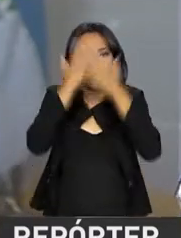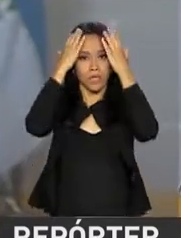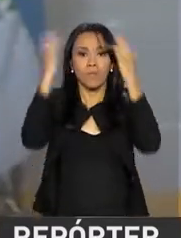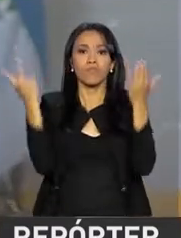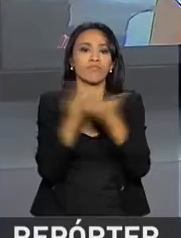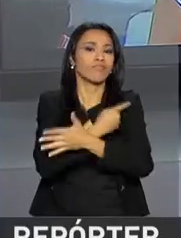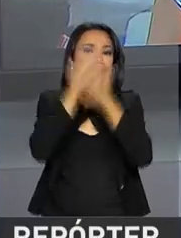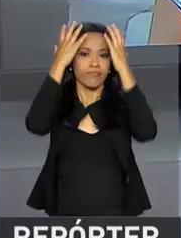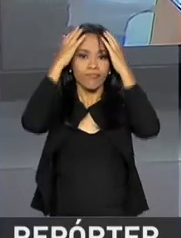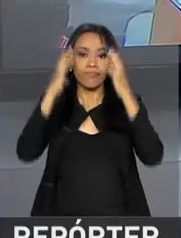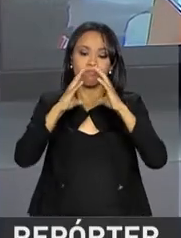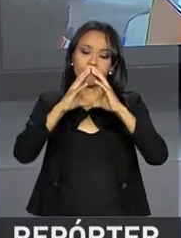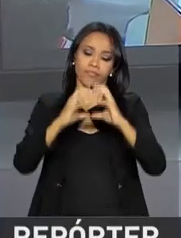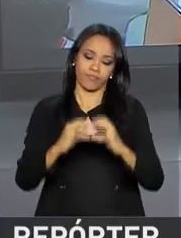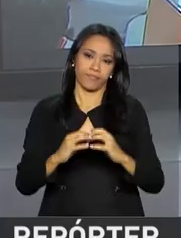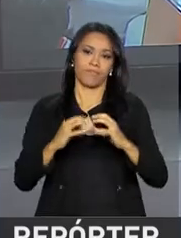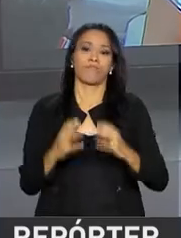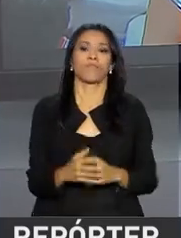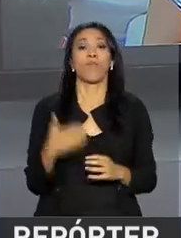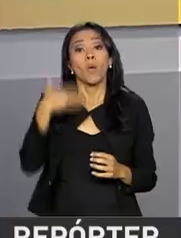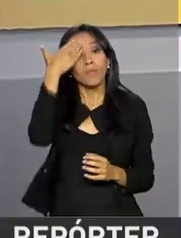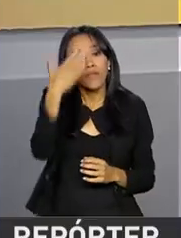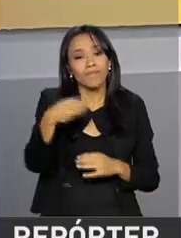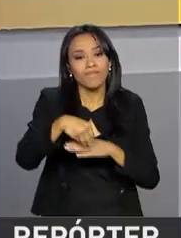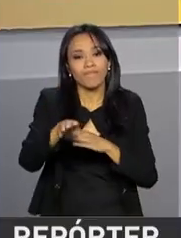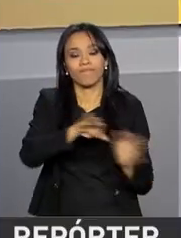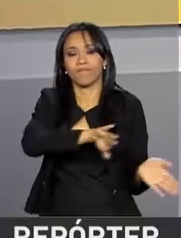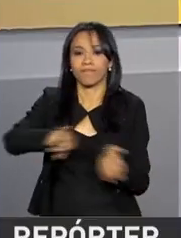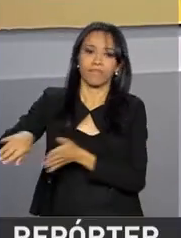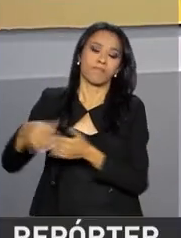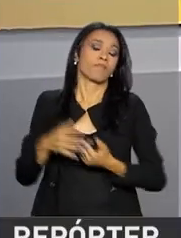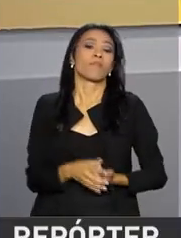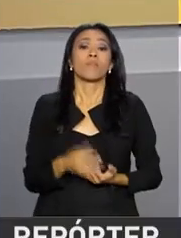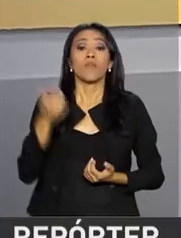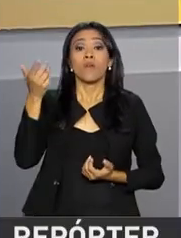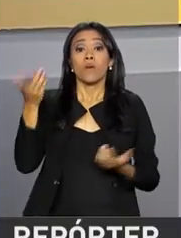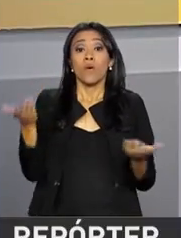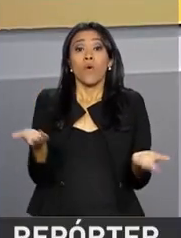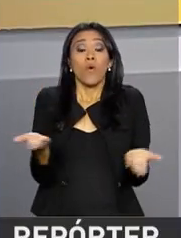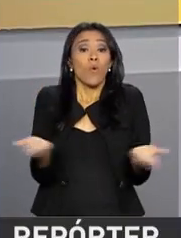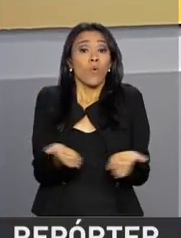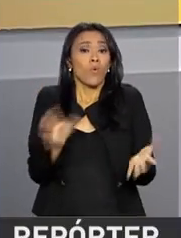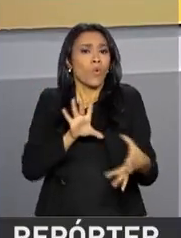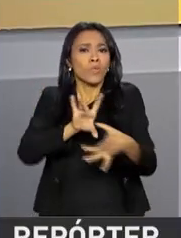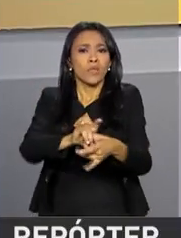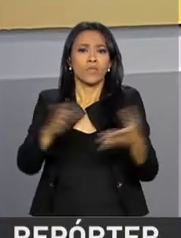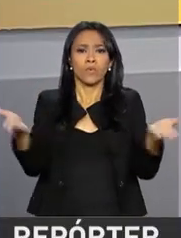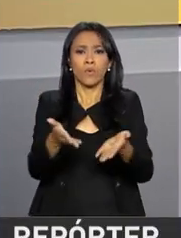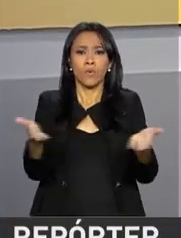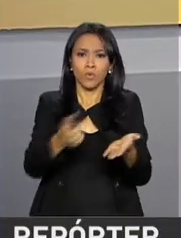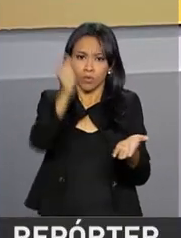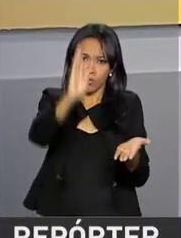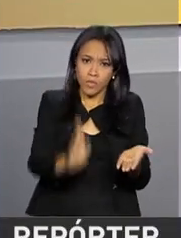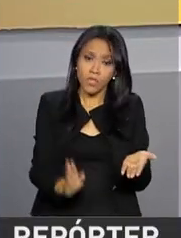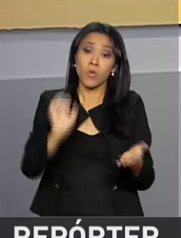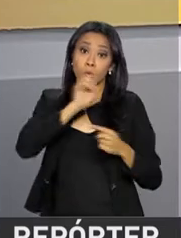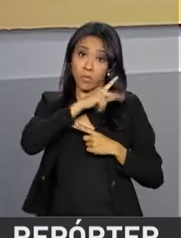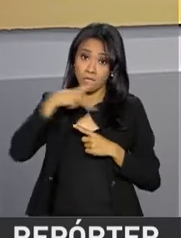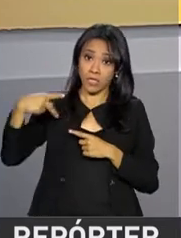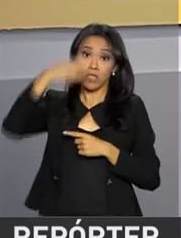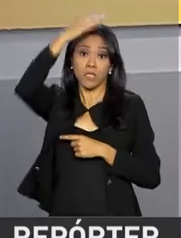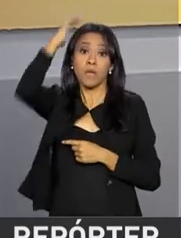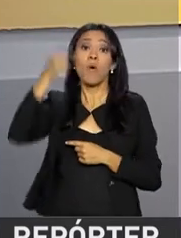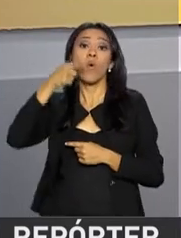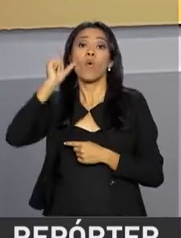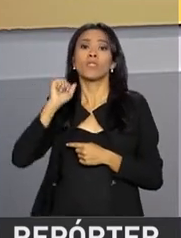estúdio obrigada pelas informações natália e sobre o atual momento político o presidente michel temer em seu discurso